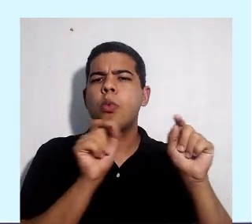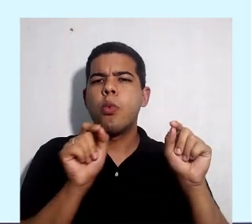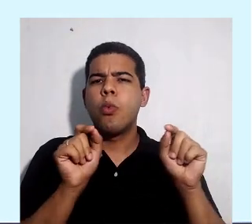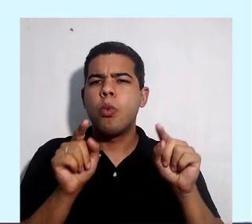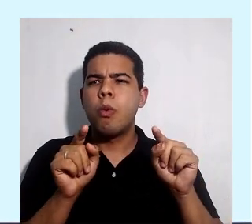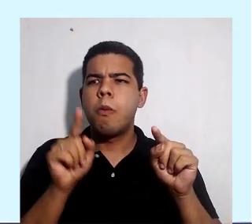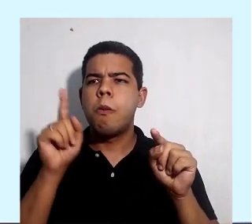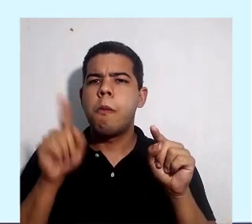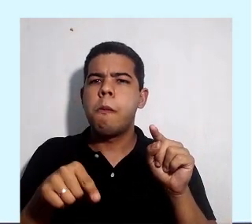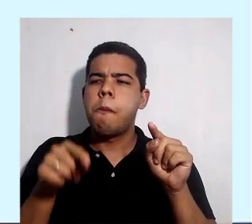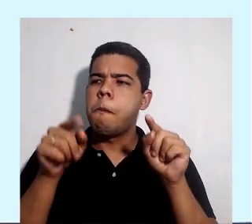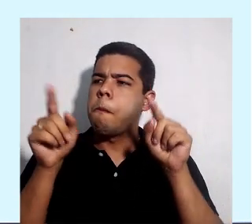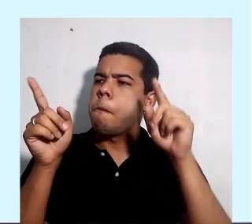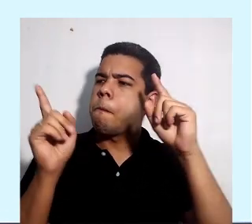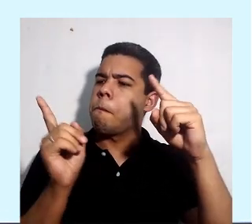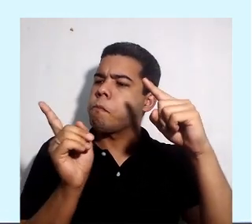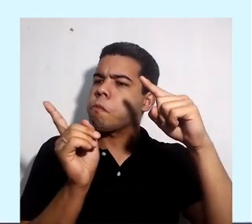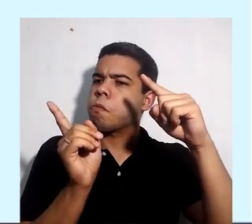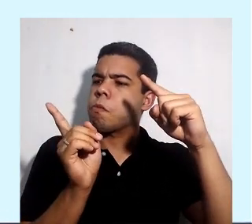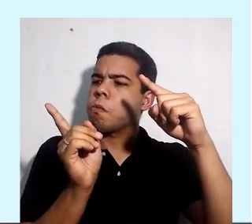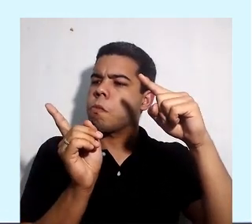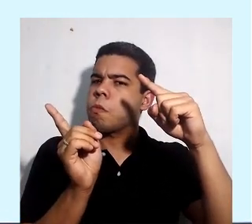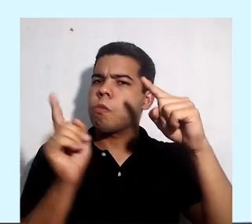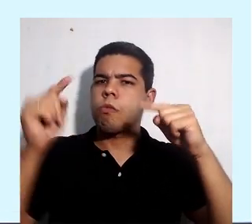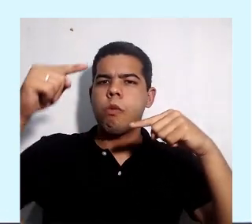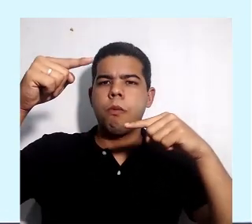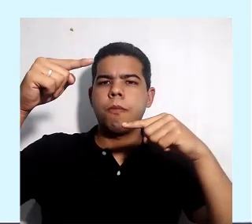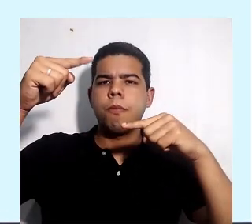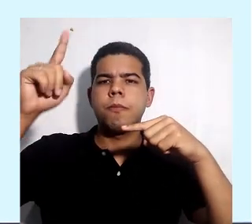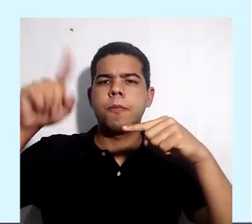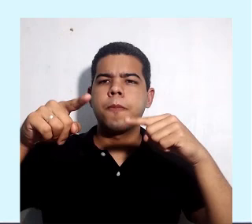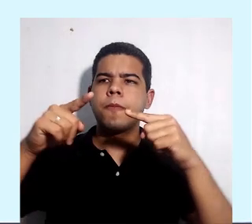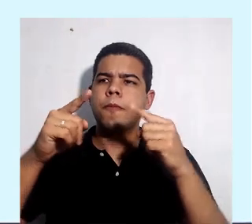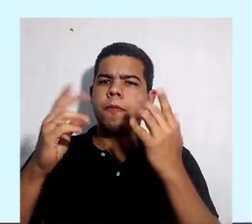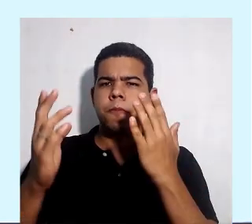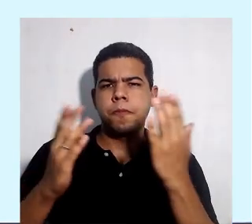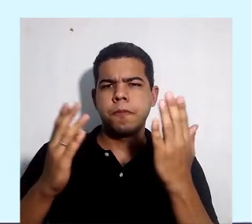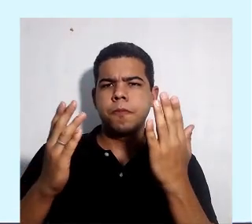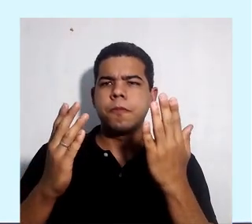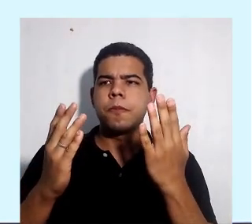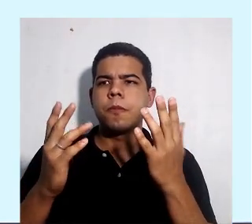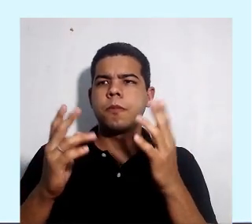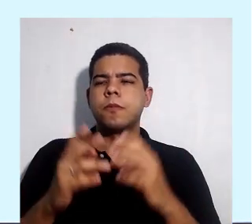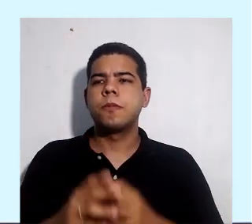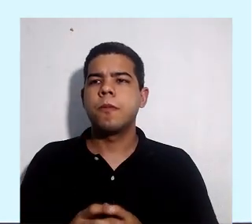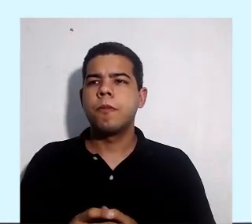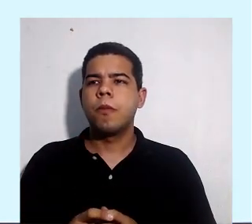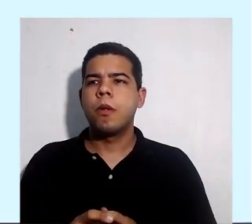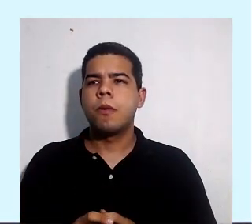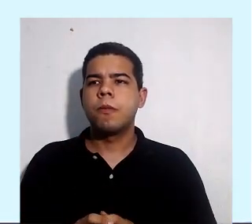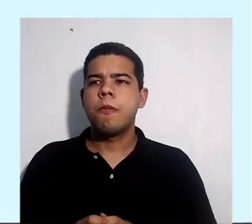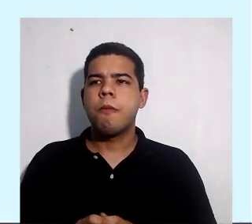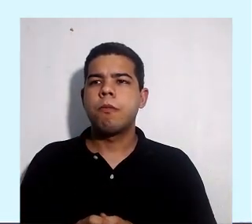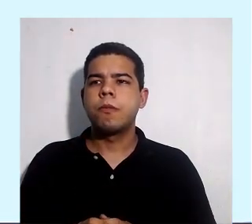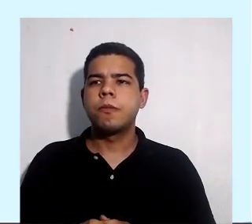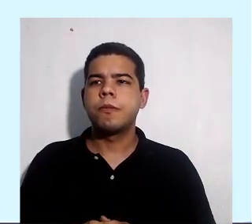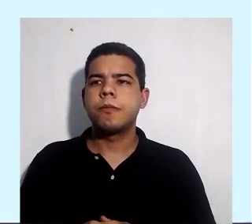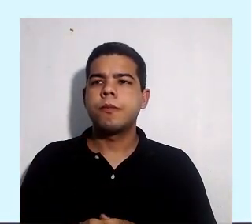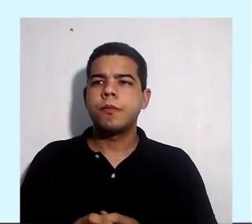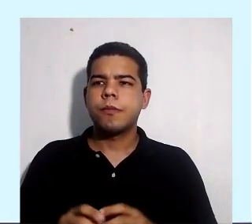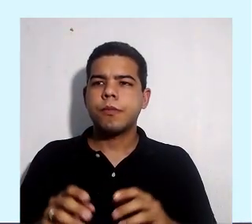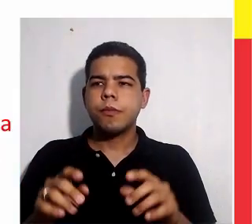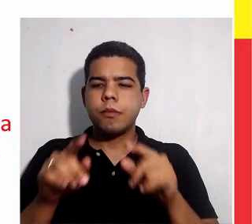paralelogramo é aquela figura onde os lados opostos são paralelos. Por isso, paralelogramo. Então, aí,